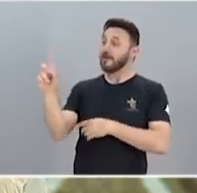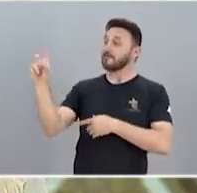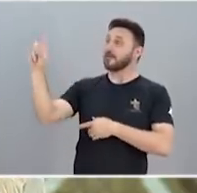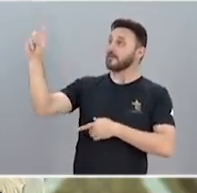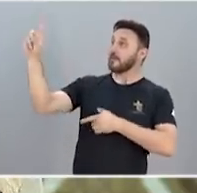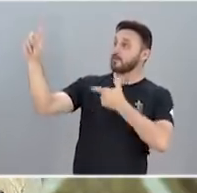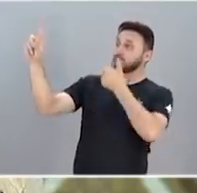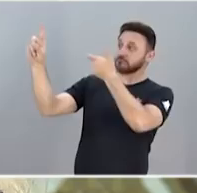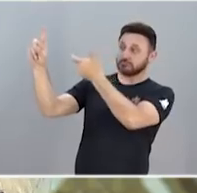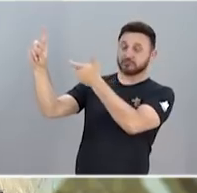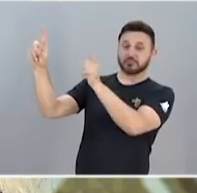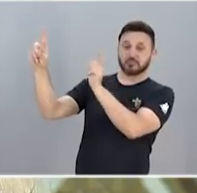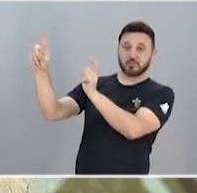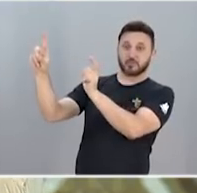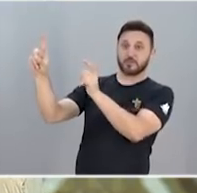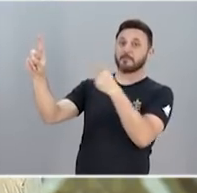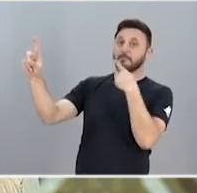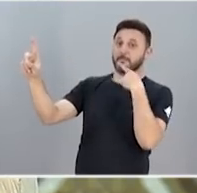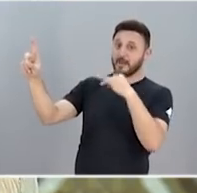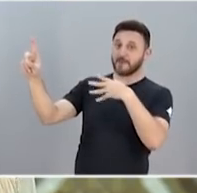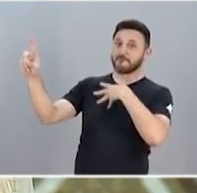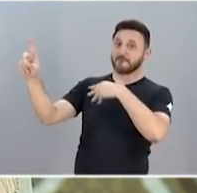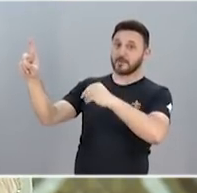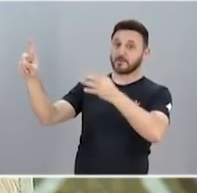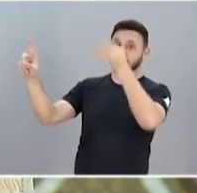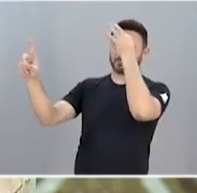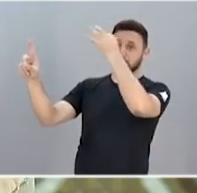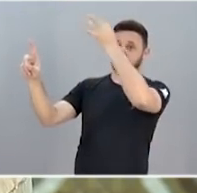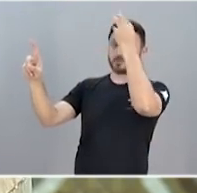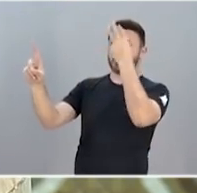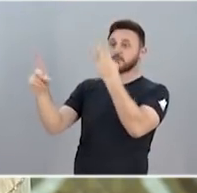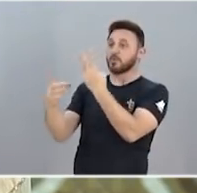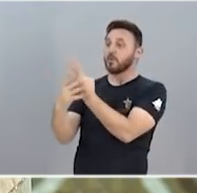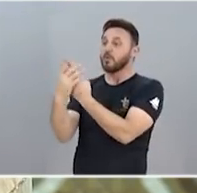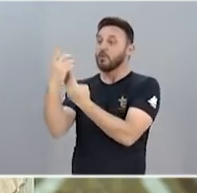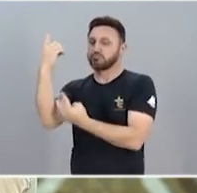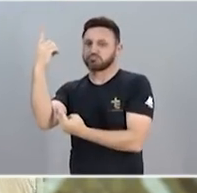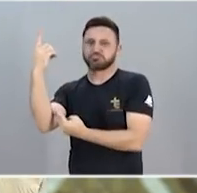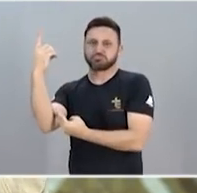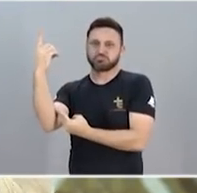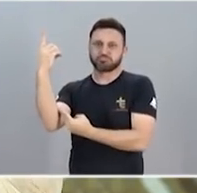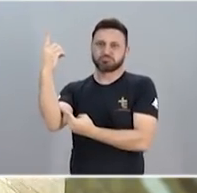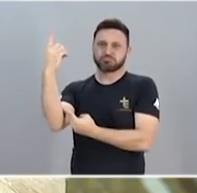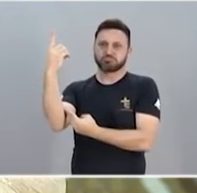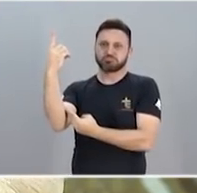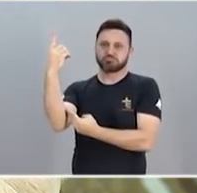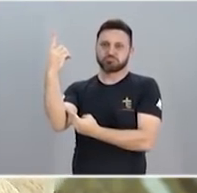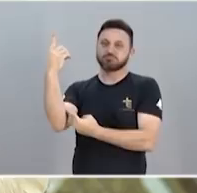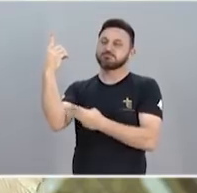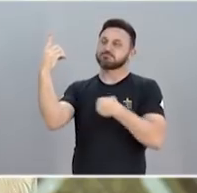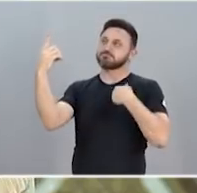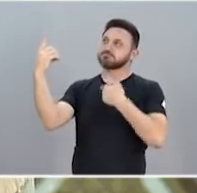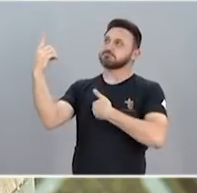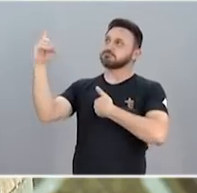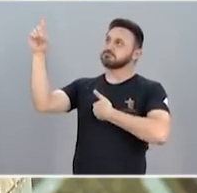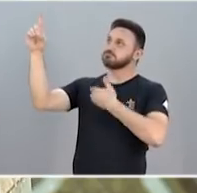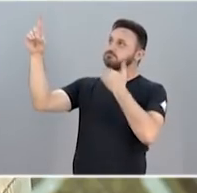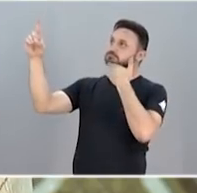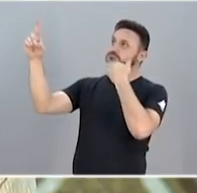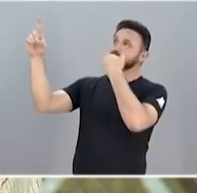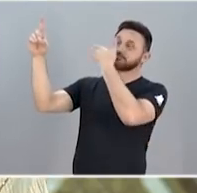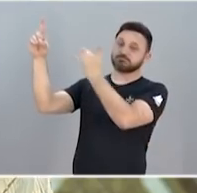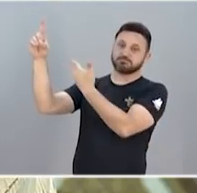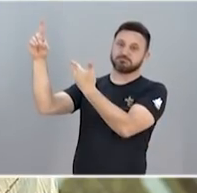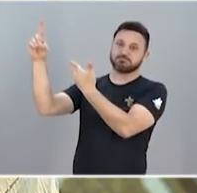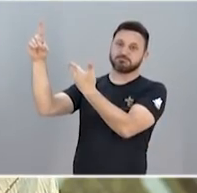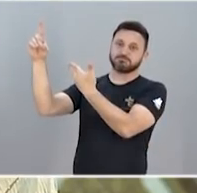embutido está o Pai, o Filho e o Espírito Santo. Vamos pedir o perdão, e